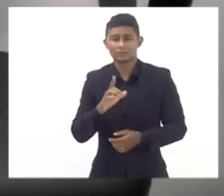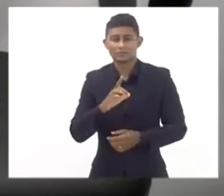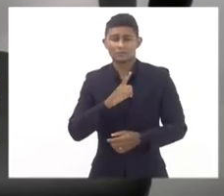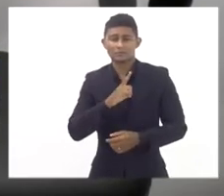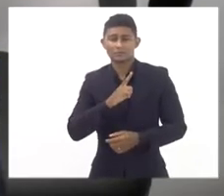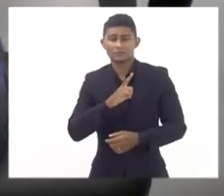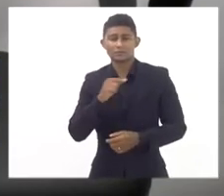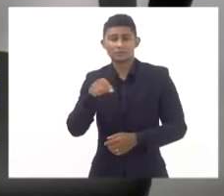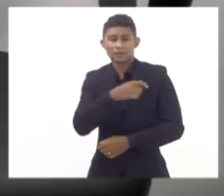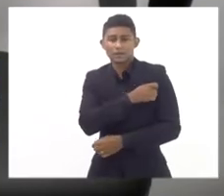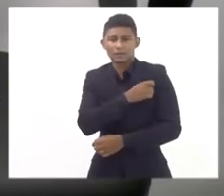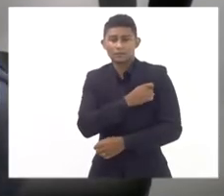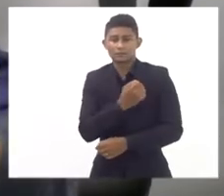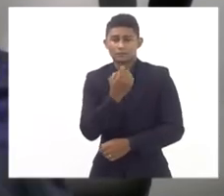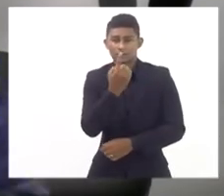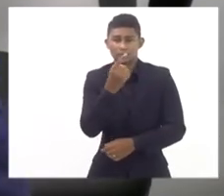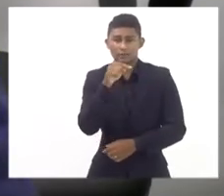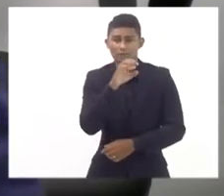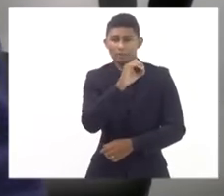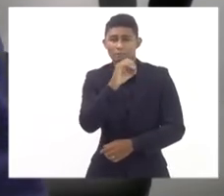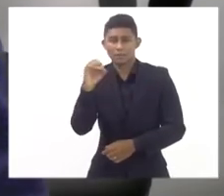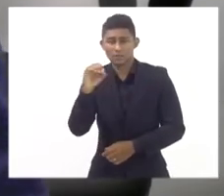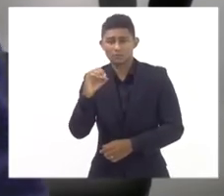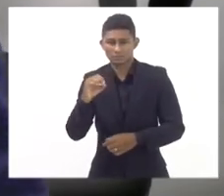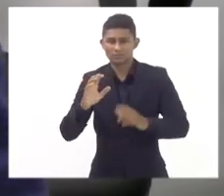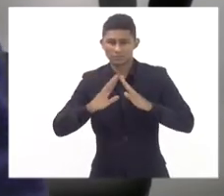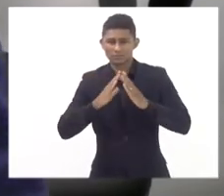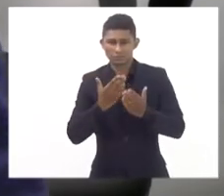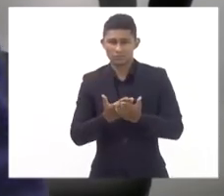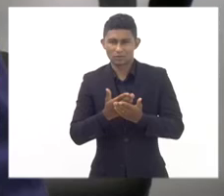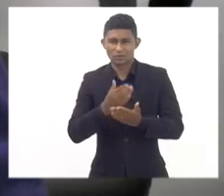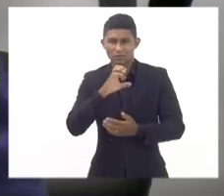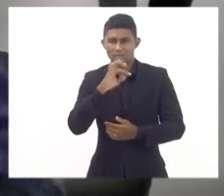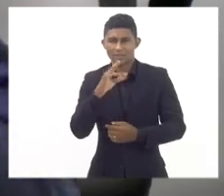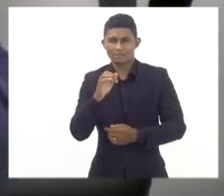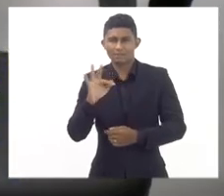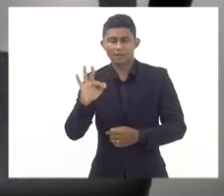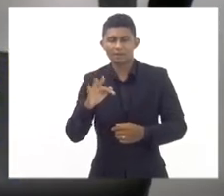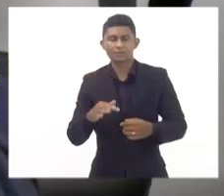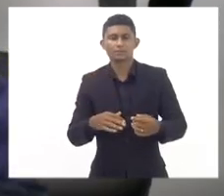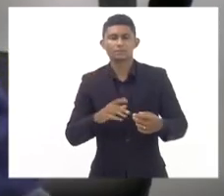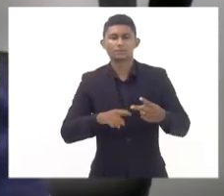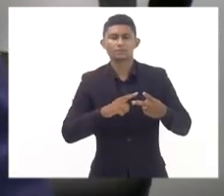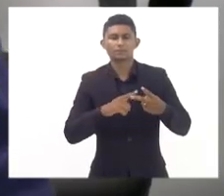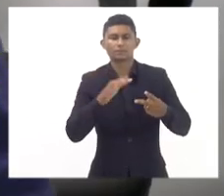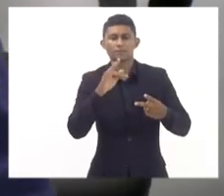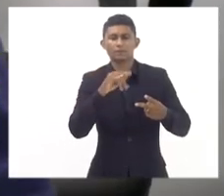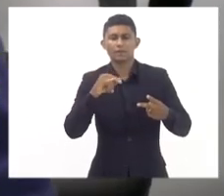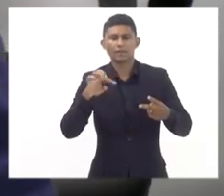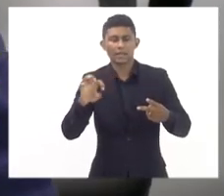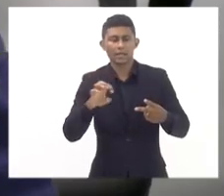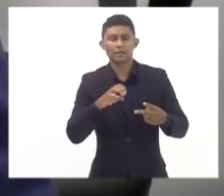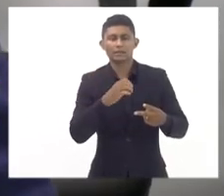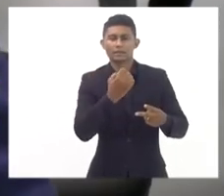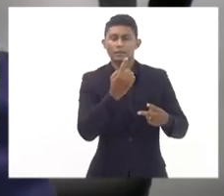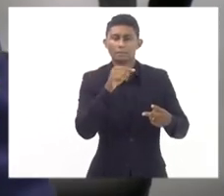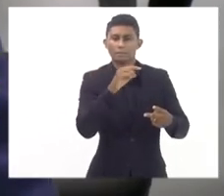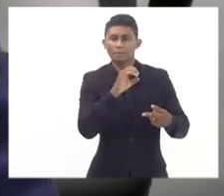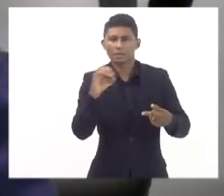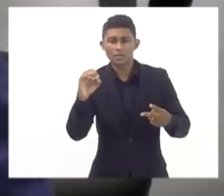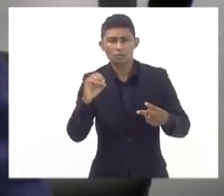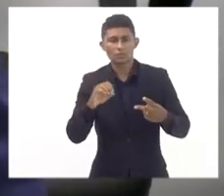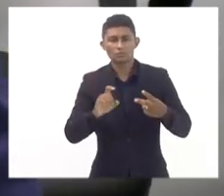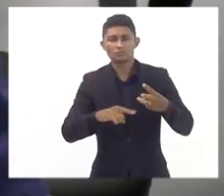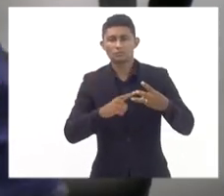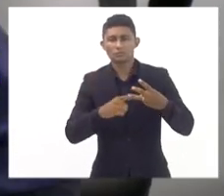no CEFET, a gente tem talvez cerca um pouco mais na FATEC, a gente tem 1.500 estudantes no IFRJ. É